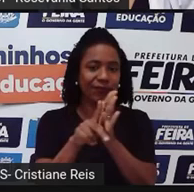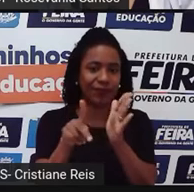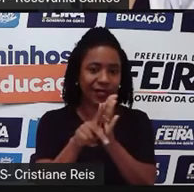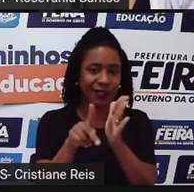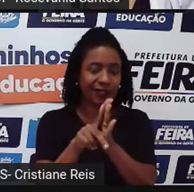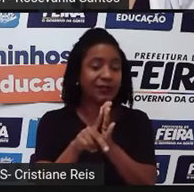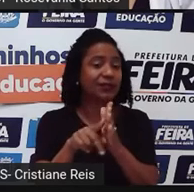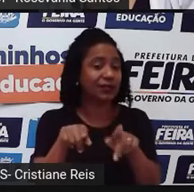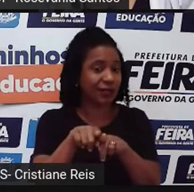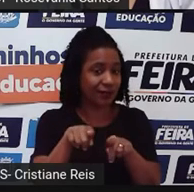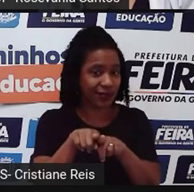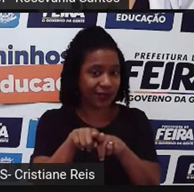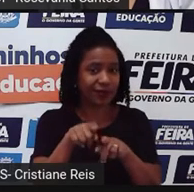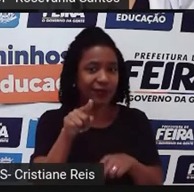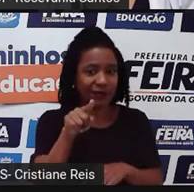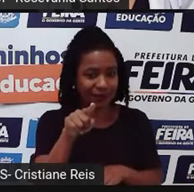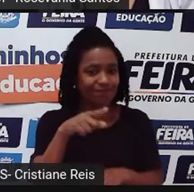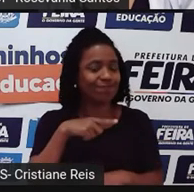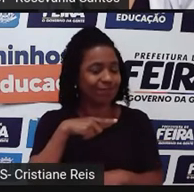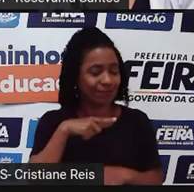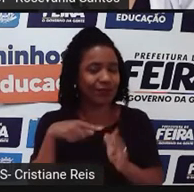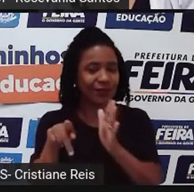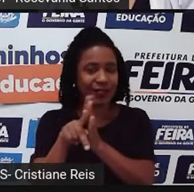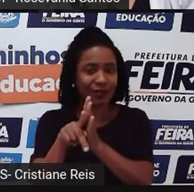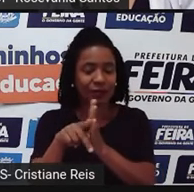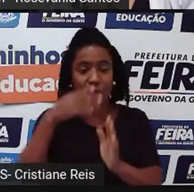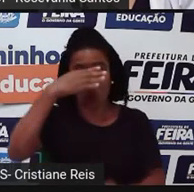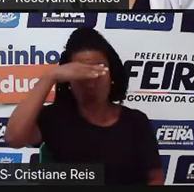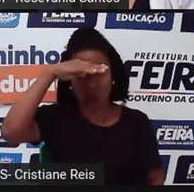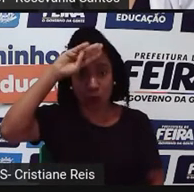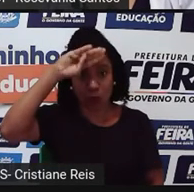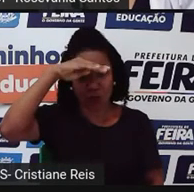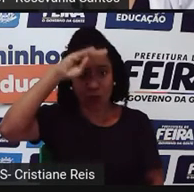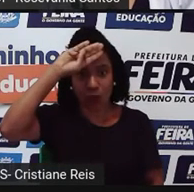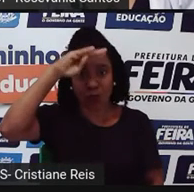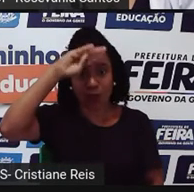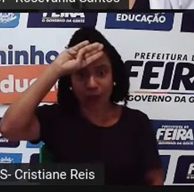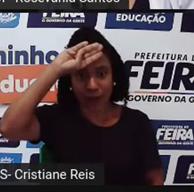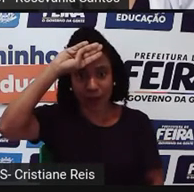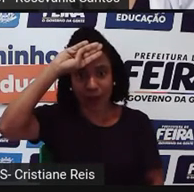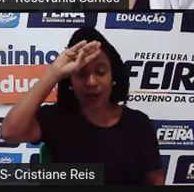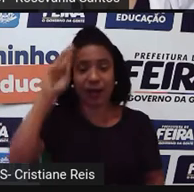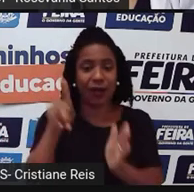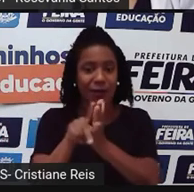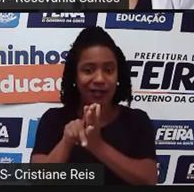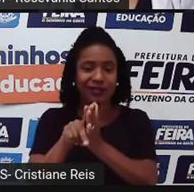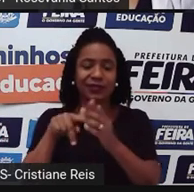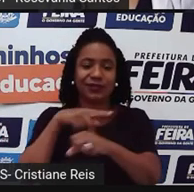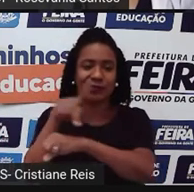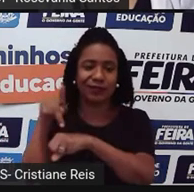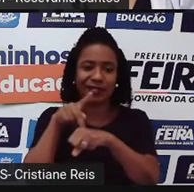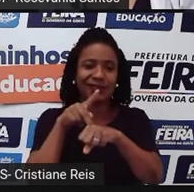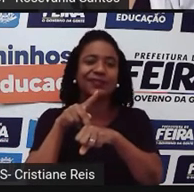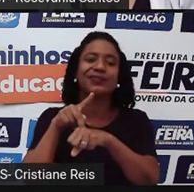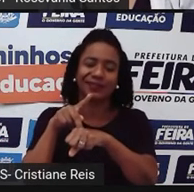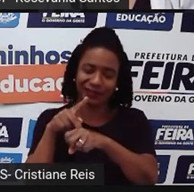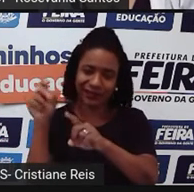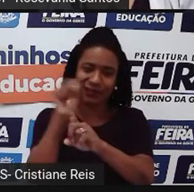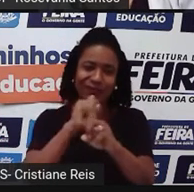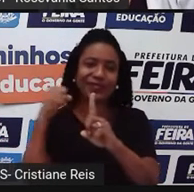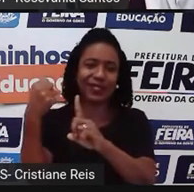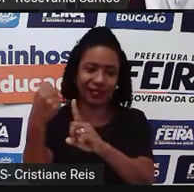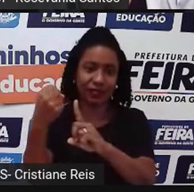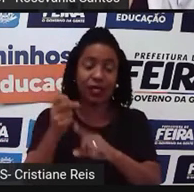ele aqui, não dá muito para ver direito, mas Cuba pertence aos países socialistas. Até hoje, Cuba